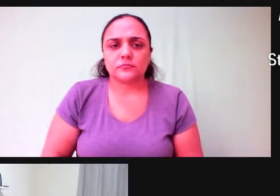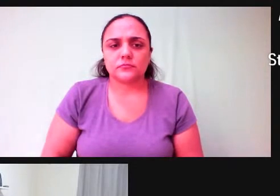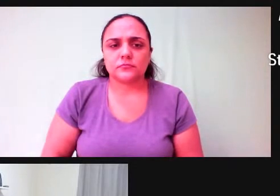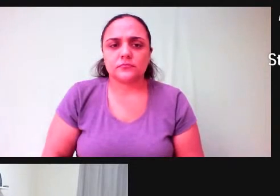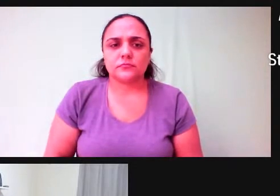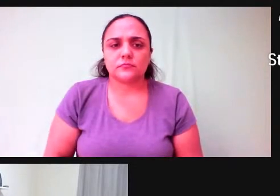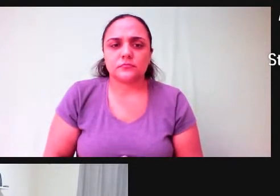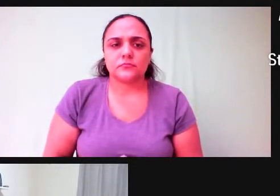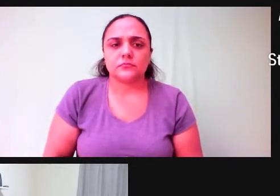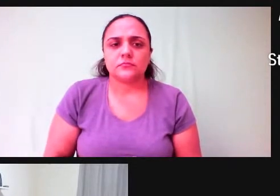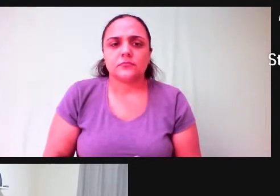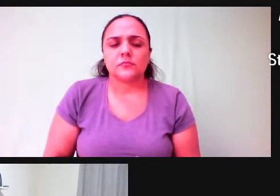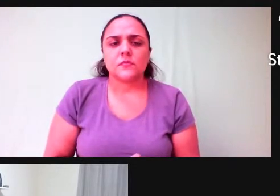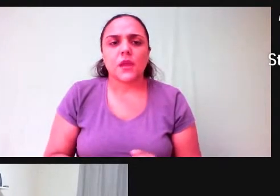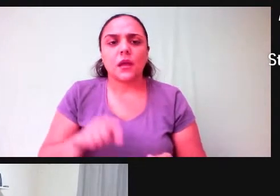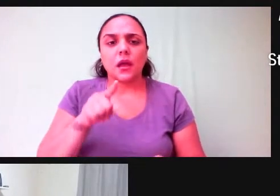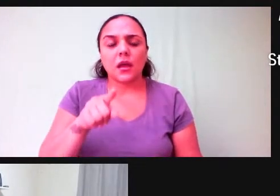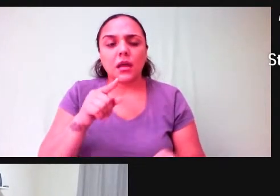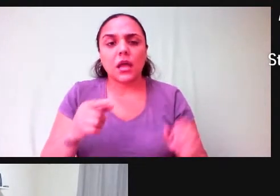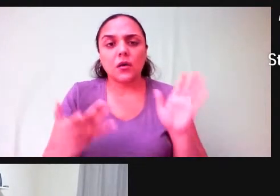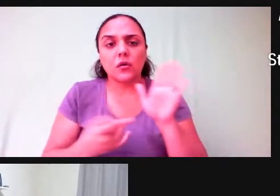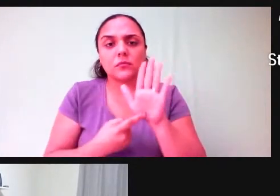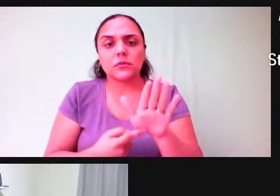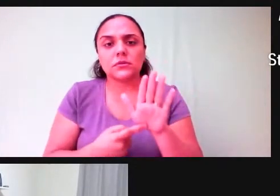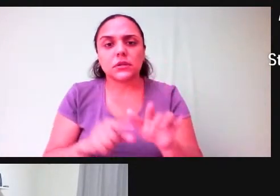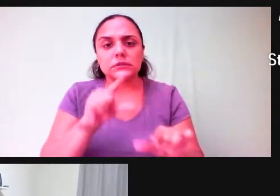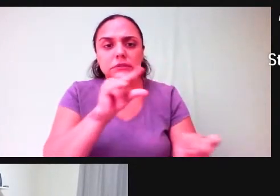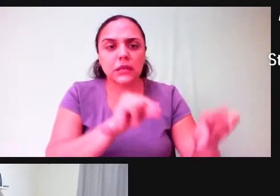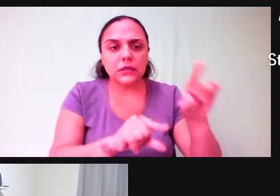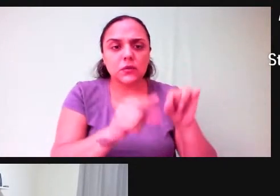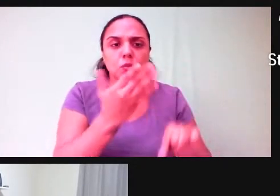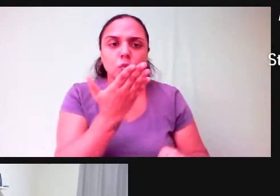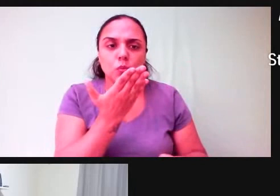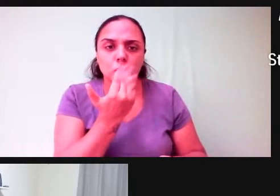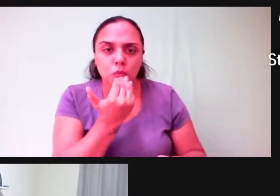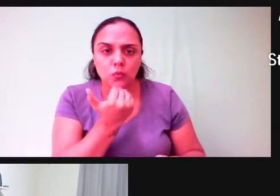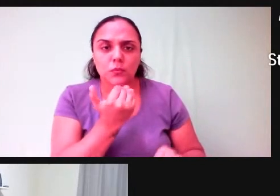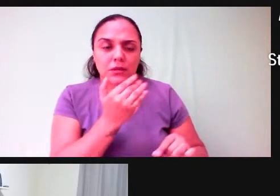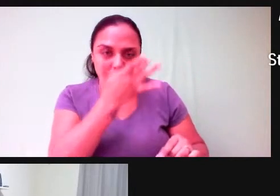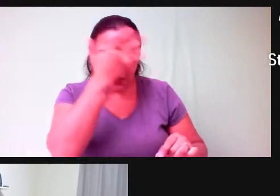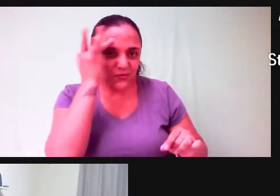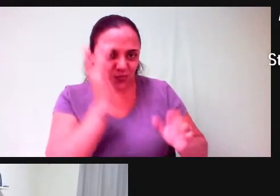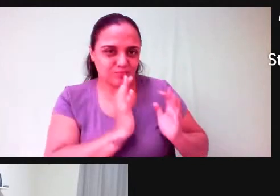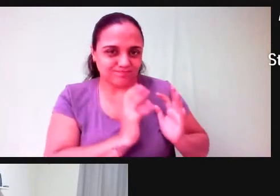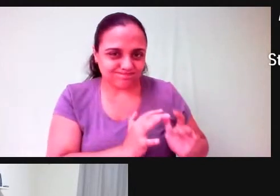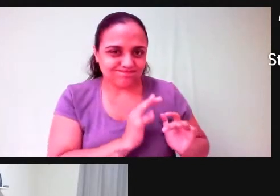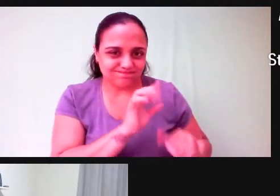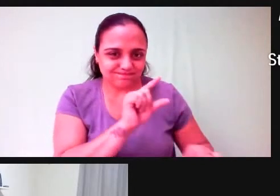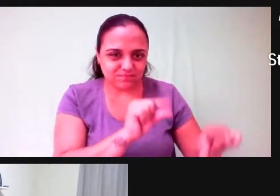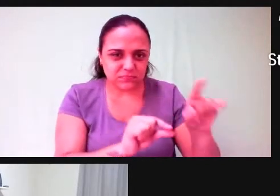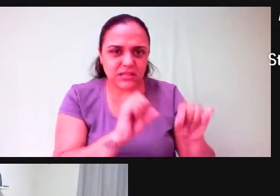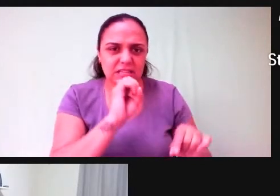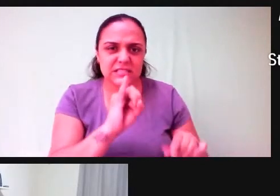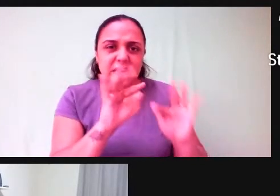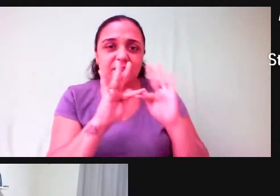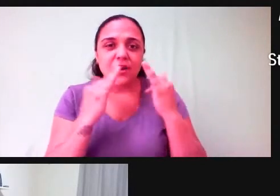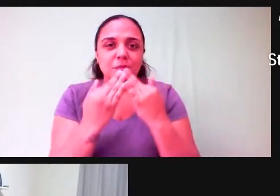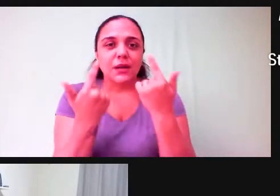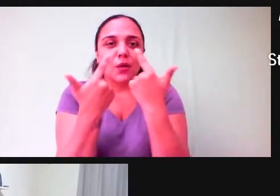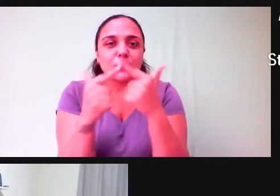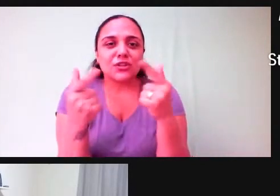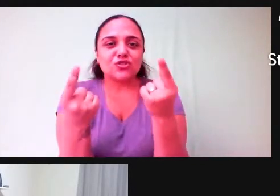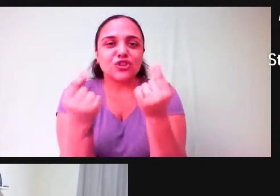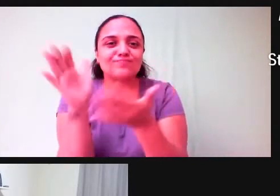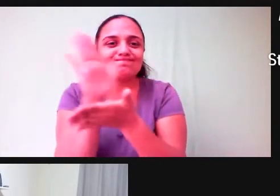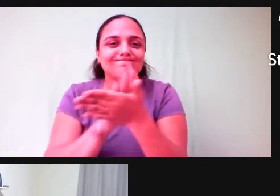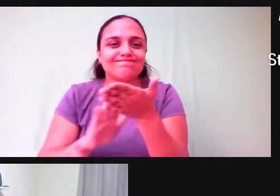Do Lucas também, levando em consideração a alta seletividade alimentar do indivíduo com TEA, no caso de famílias de baixa renda,